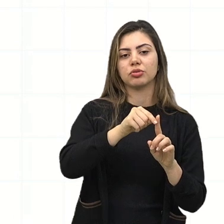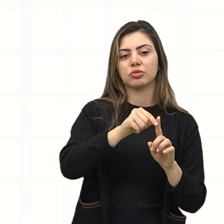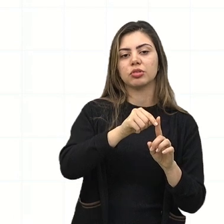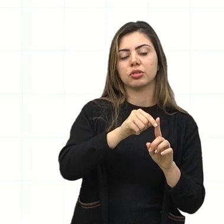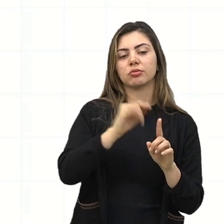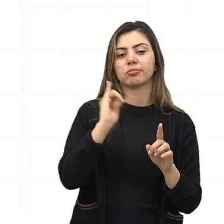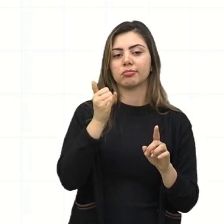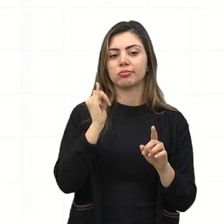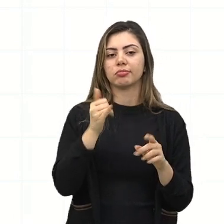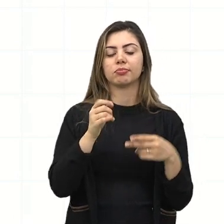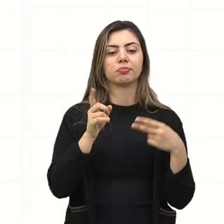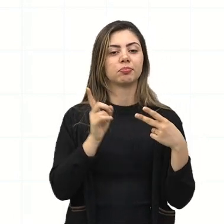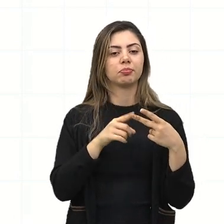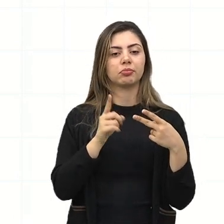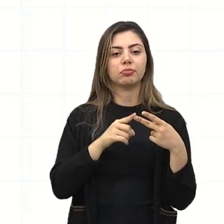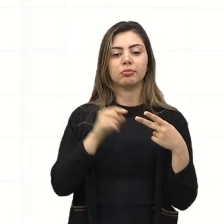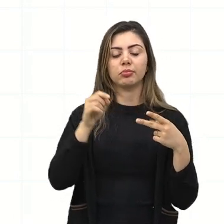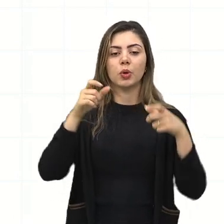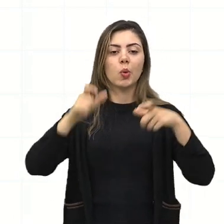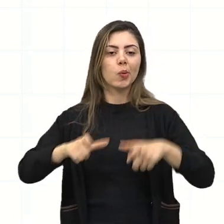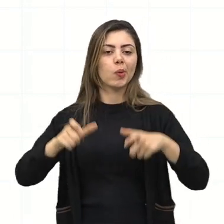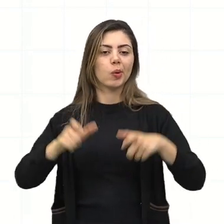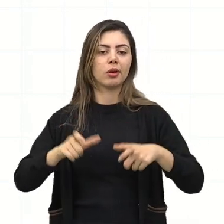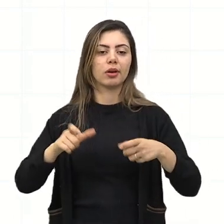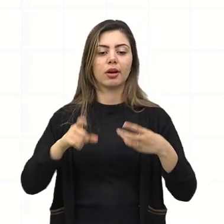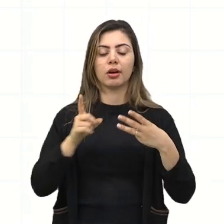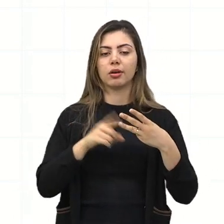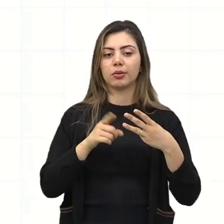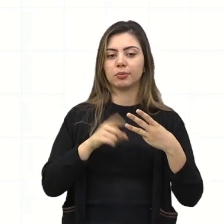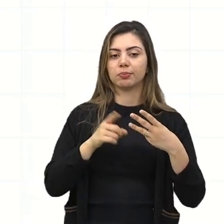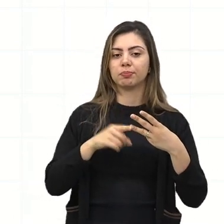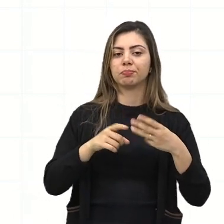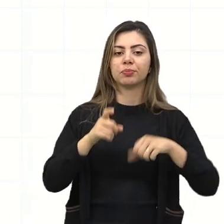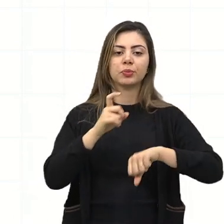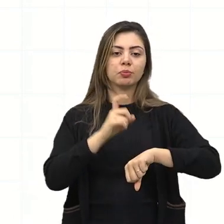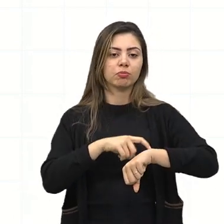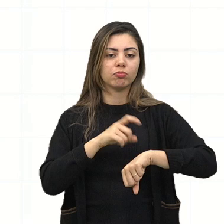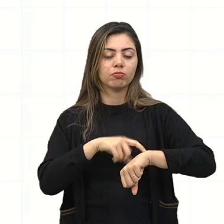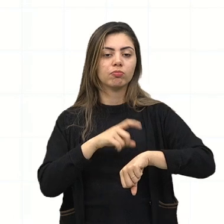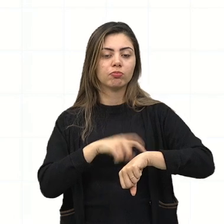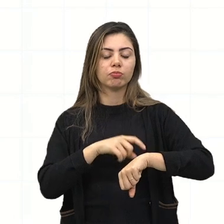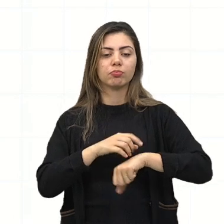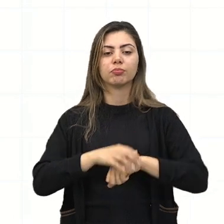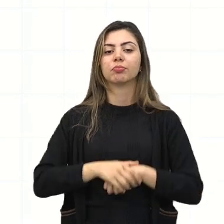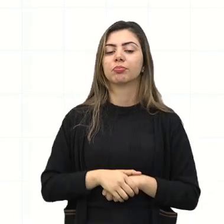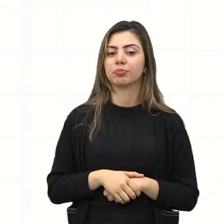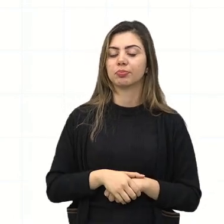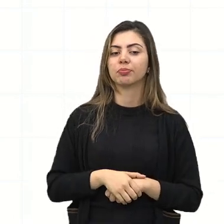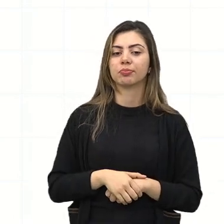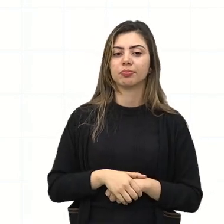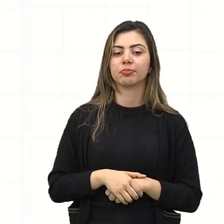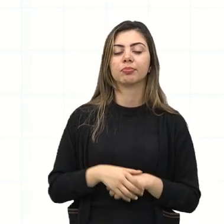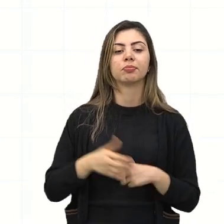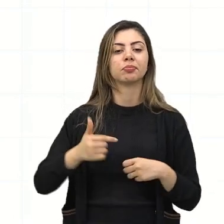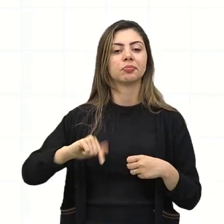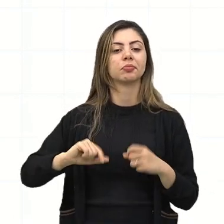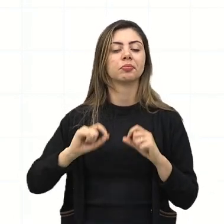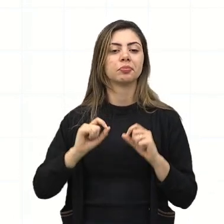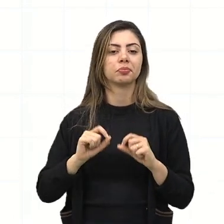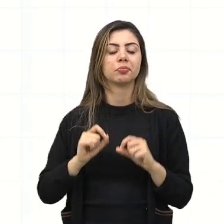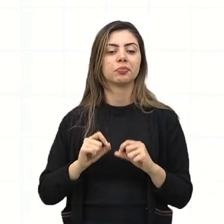um, espaço, onde acontece a história, o tempo dessa história, em